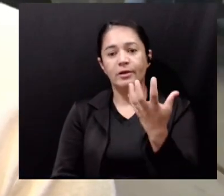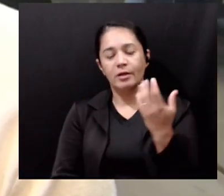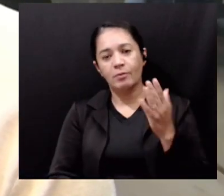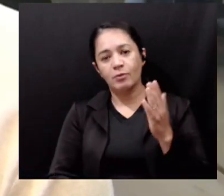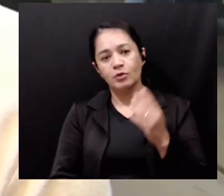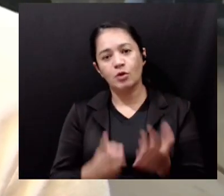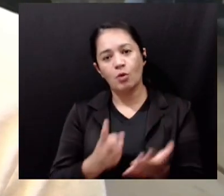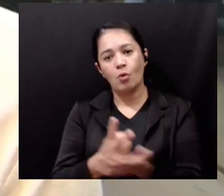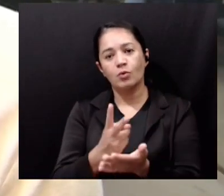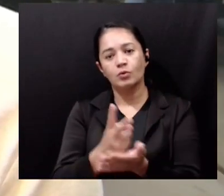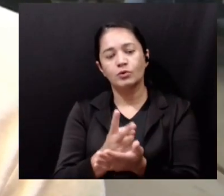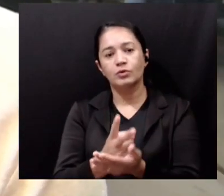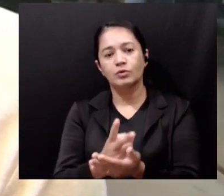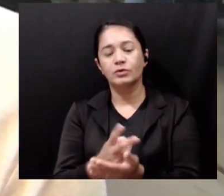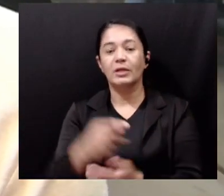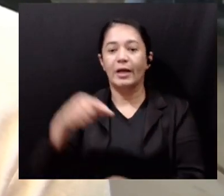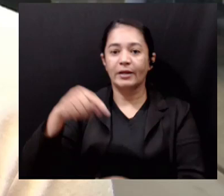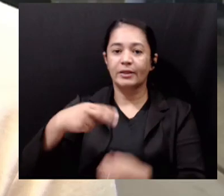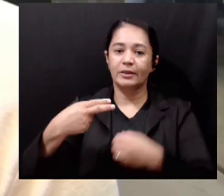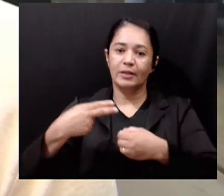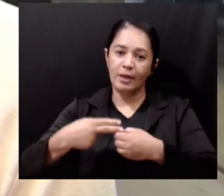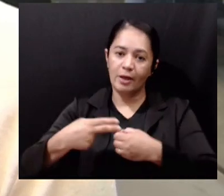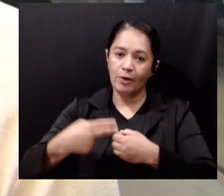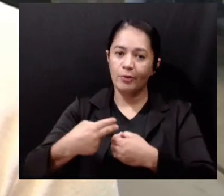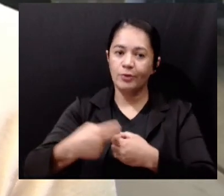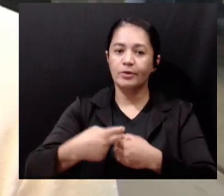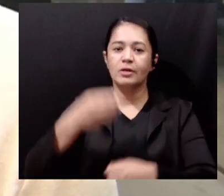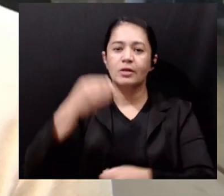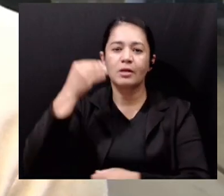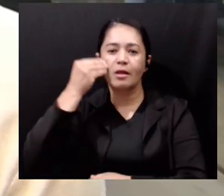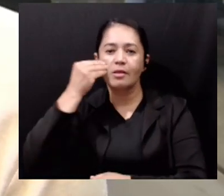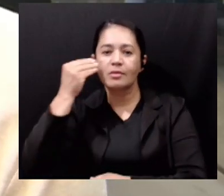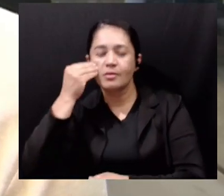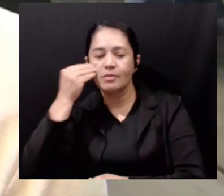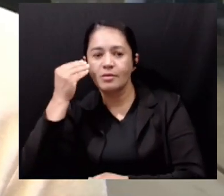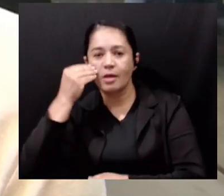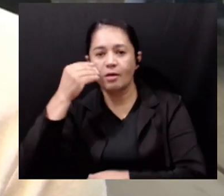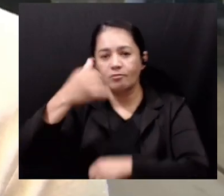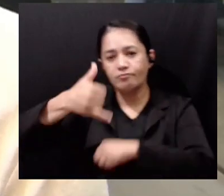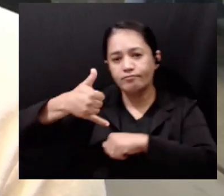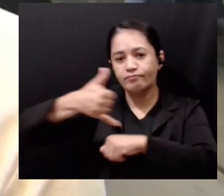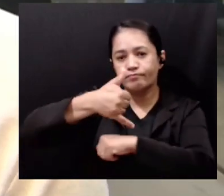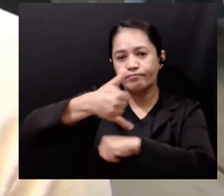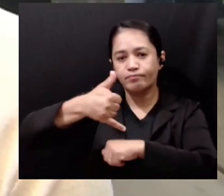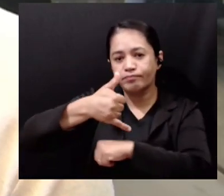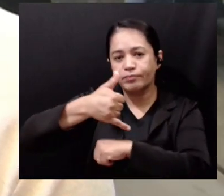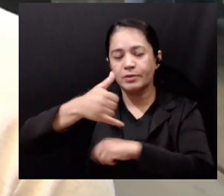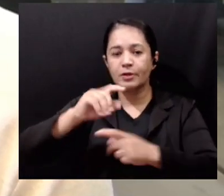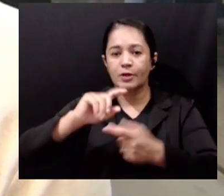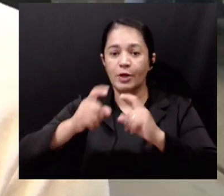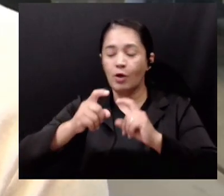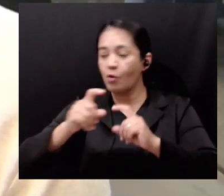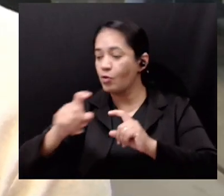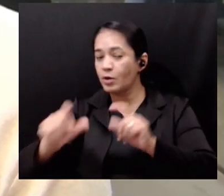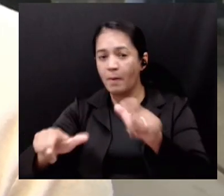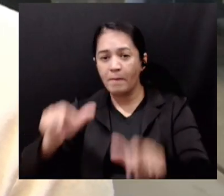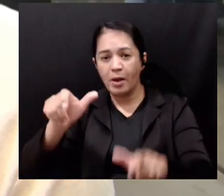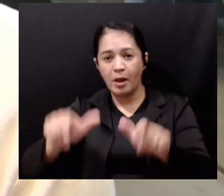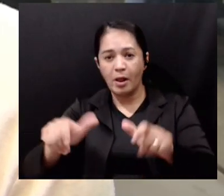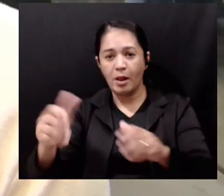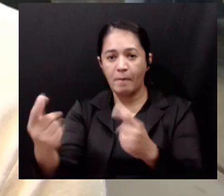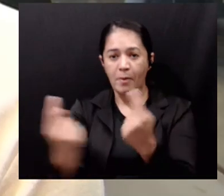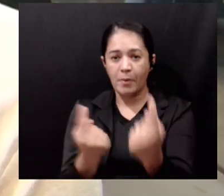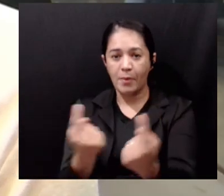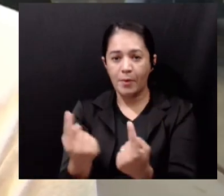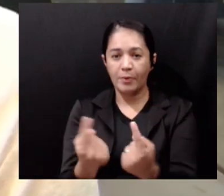cidade a Unicamp, que faz a testagem de óleos, e isso acaba reunindo diversas pessoas do estado aqui no nosso município. Então as